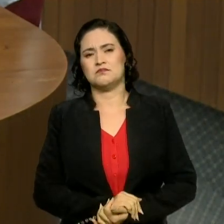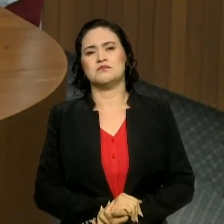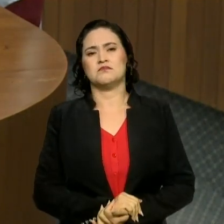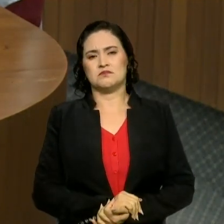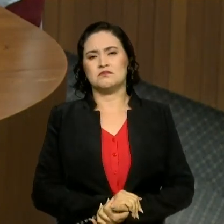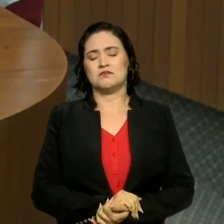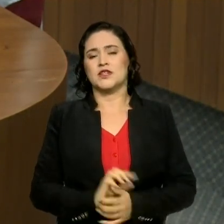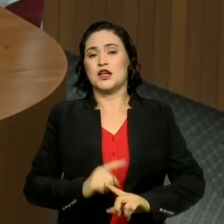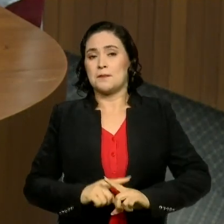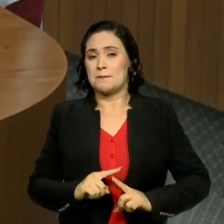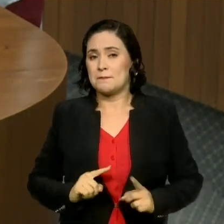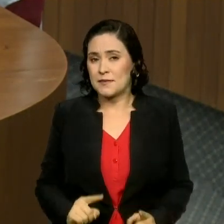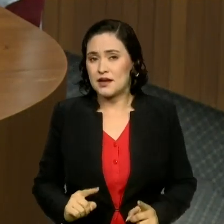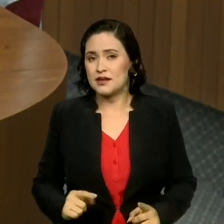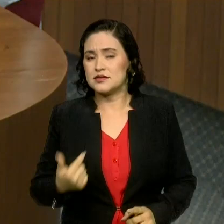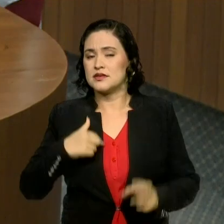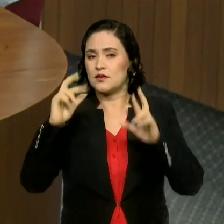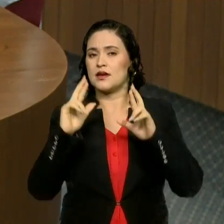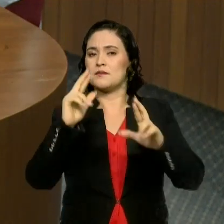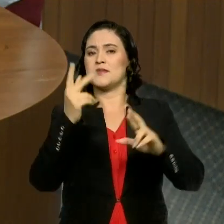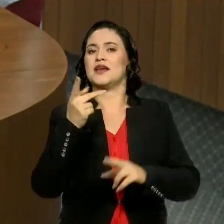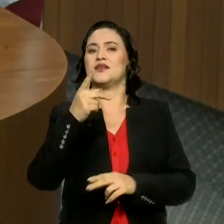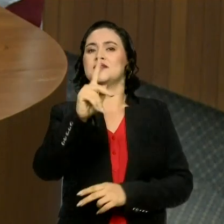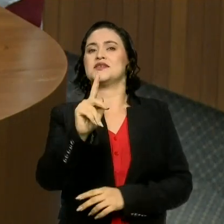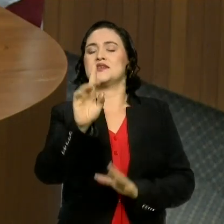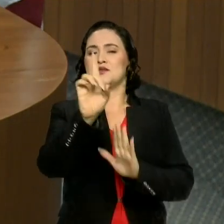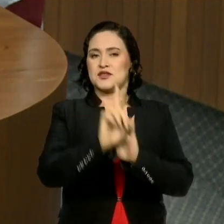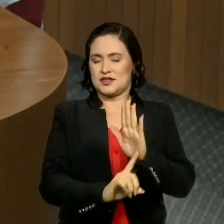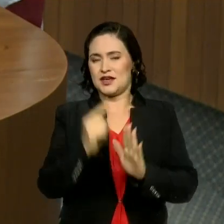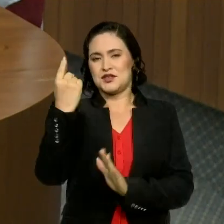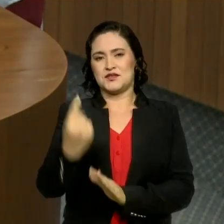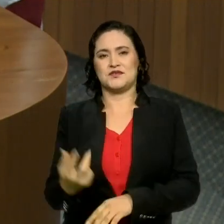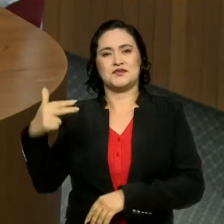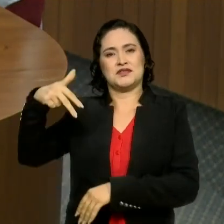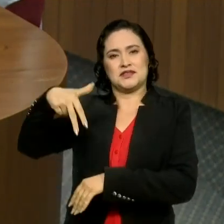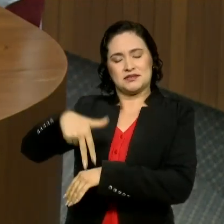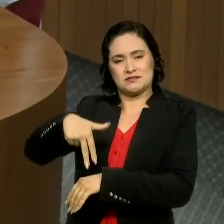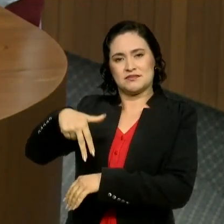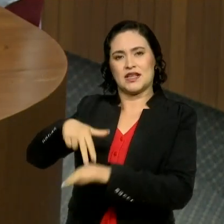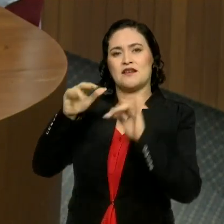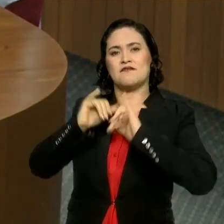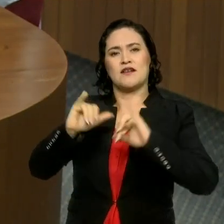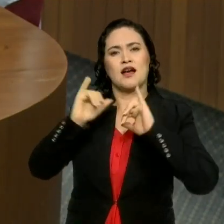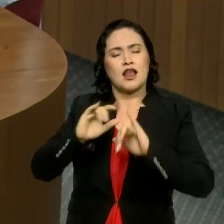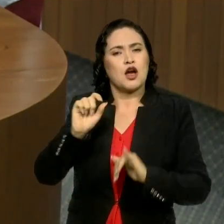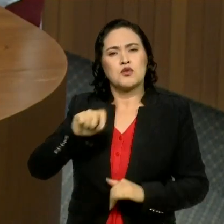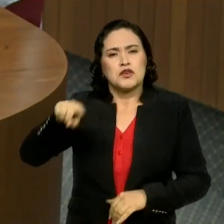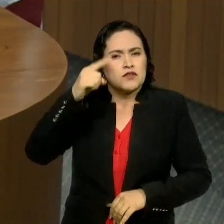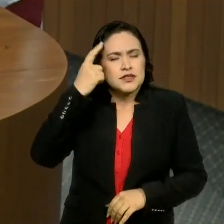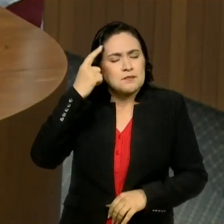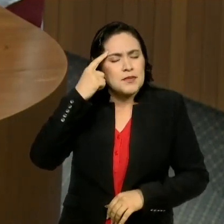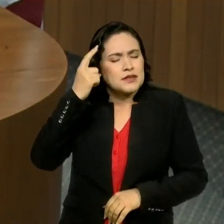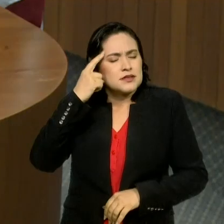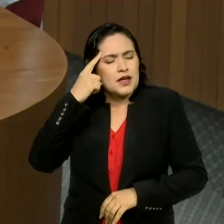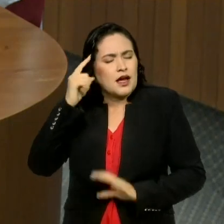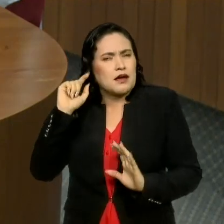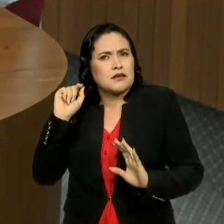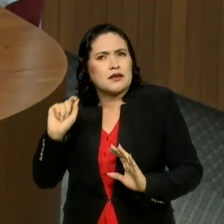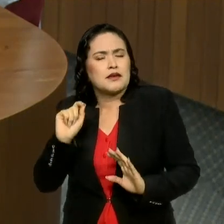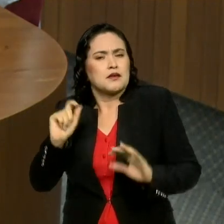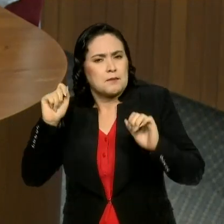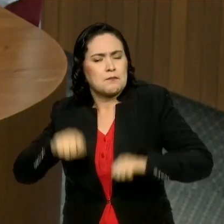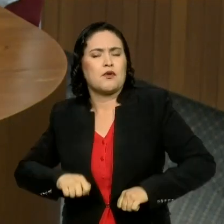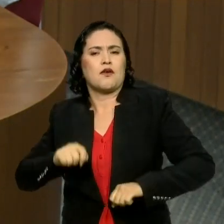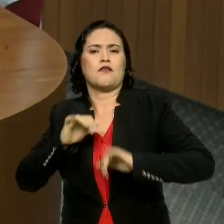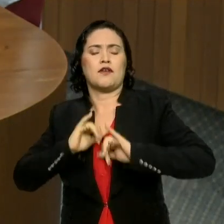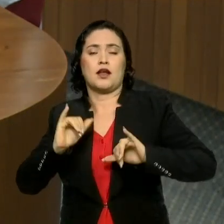Mas, ainda assim, eu respeito o seu direito de vir aqui à tribuna falar o que achar que deve falar. Agora, assuma